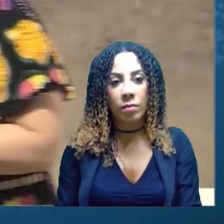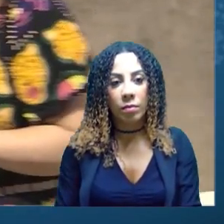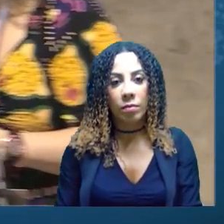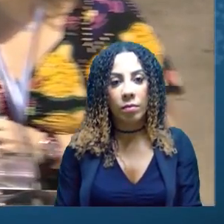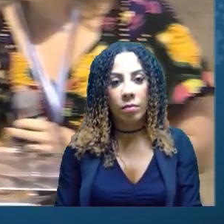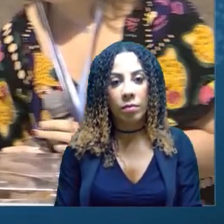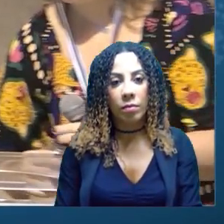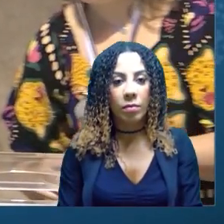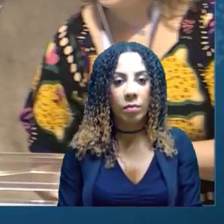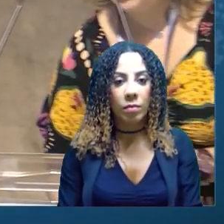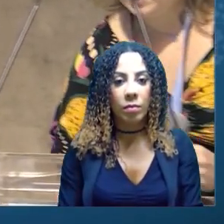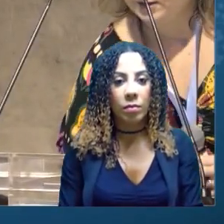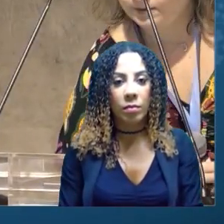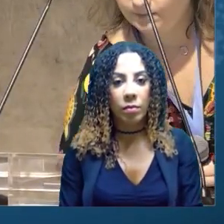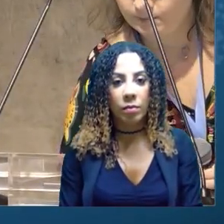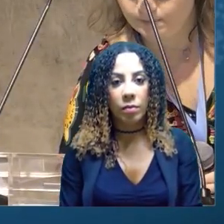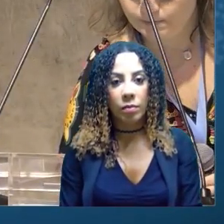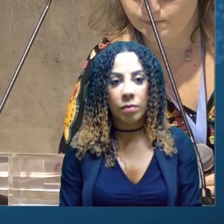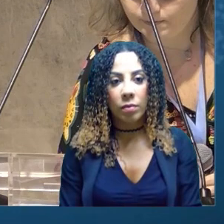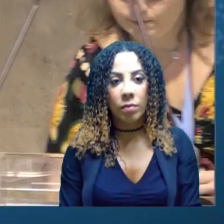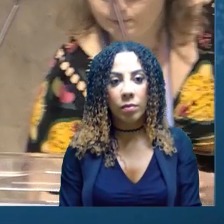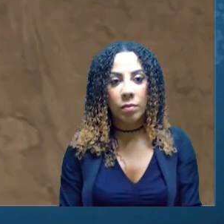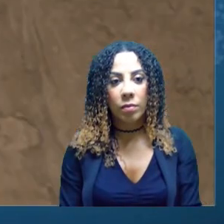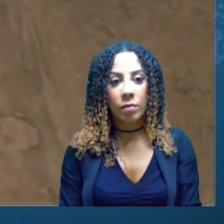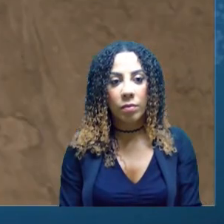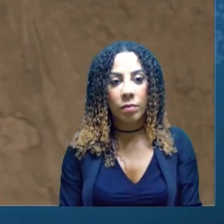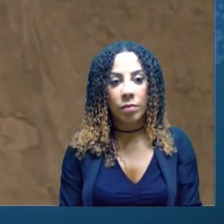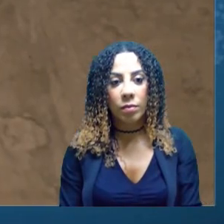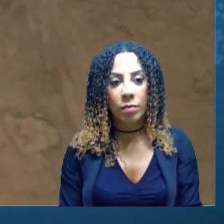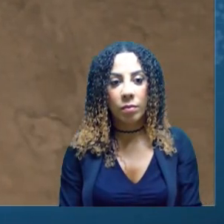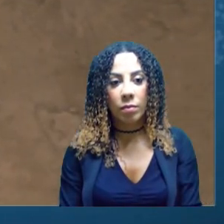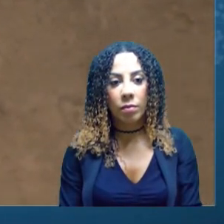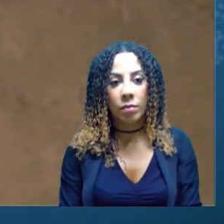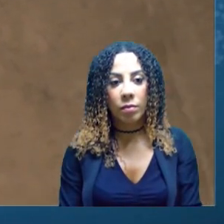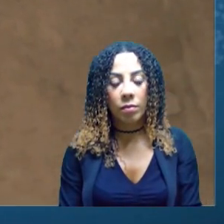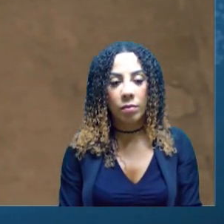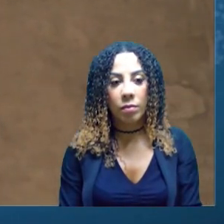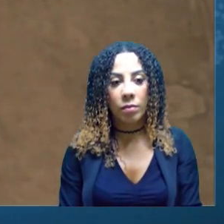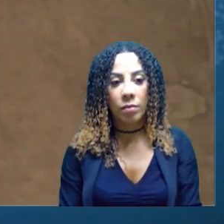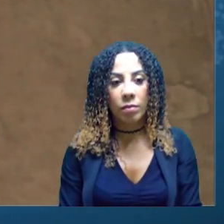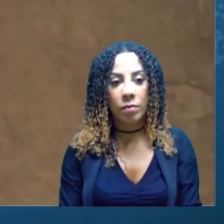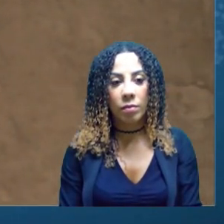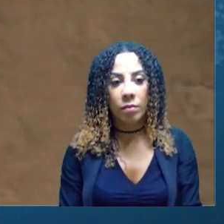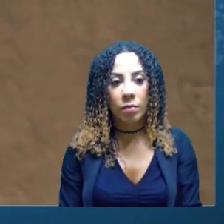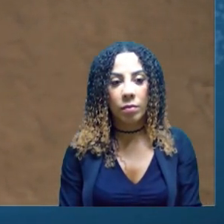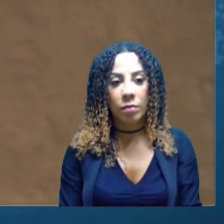Aqui muda para frente e para trás. Sim, só para frente e para trás. Obrigada.